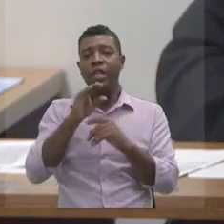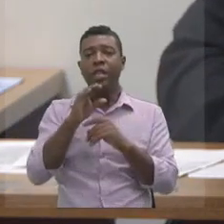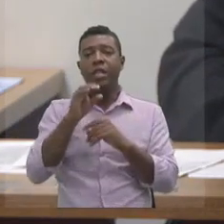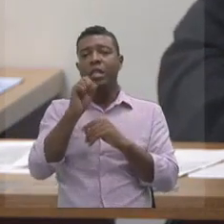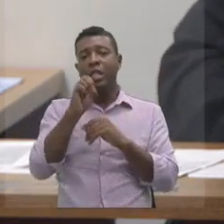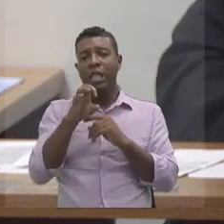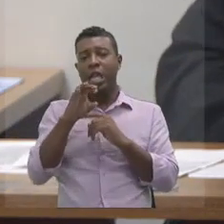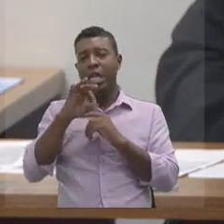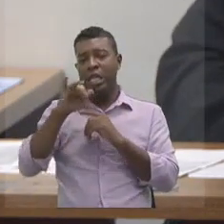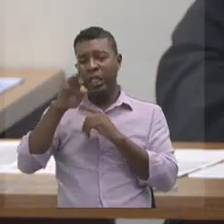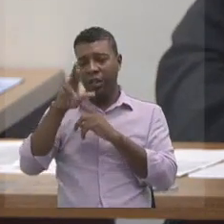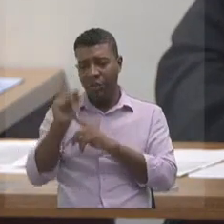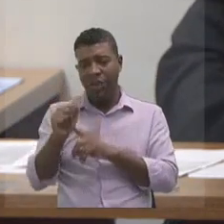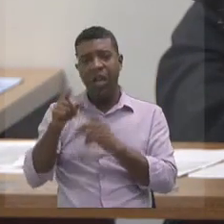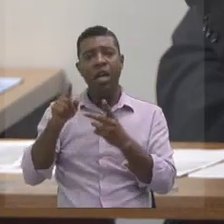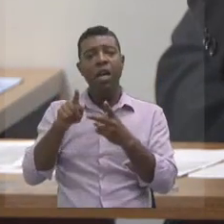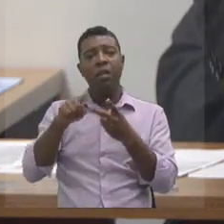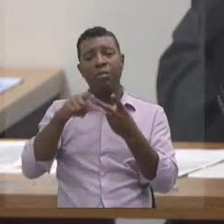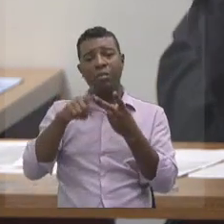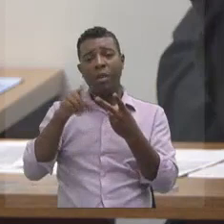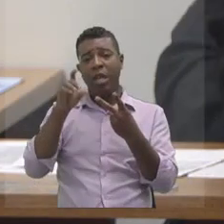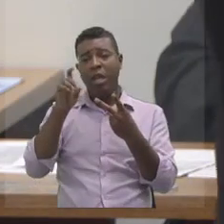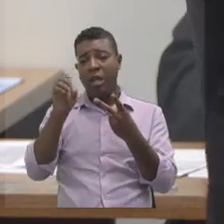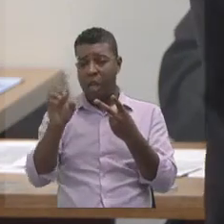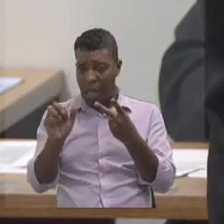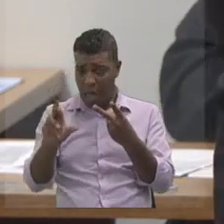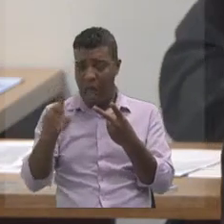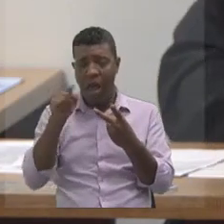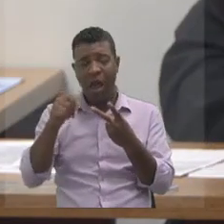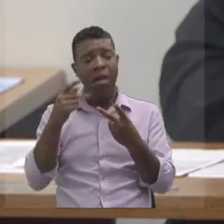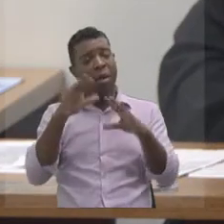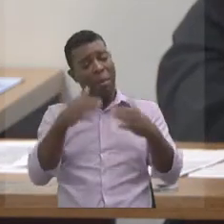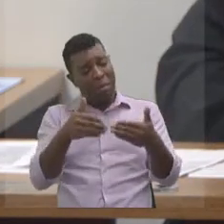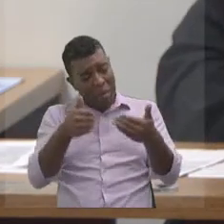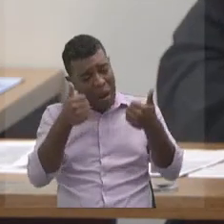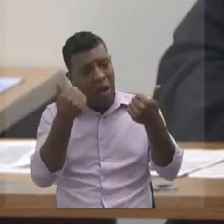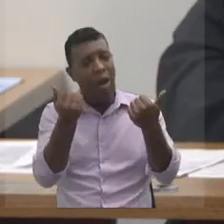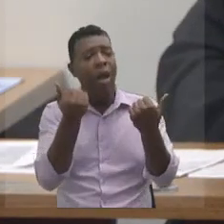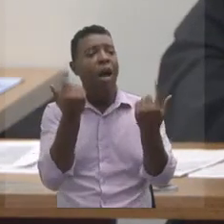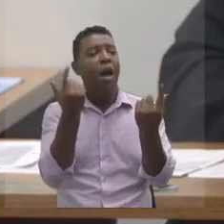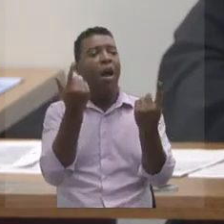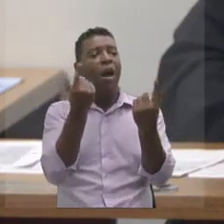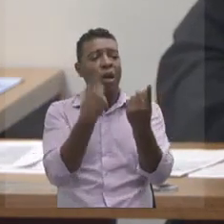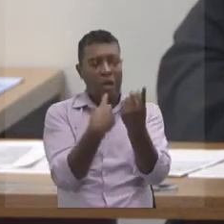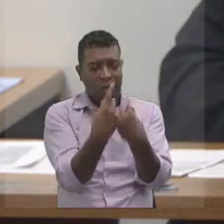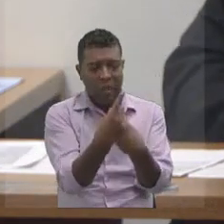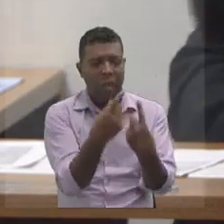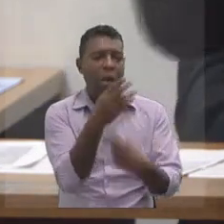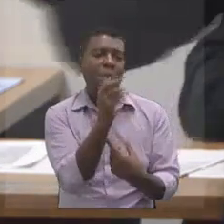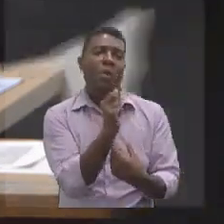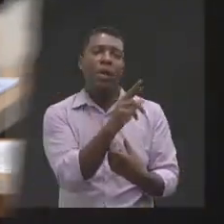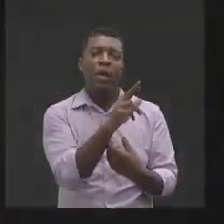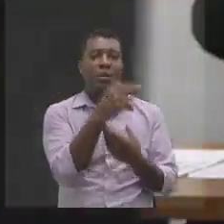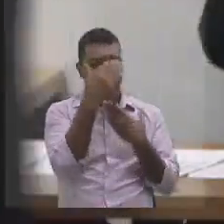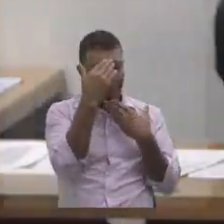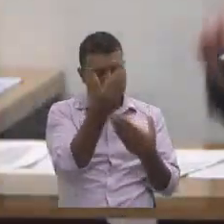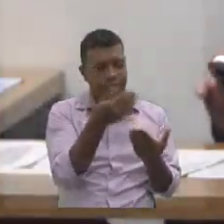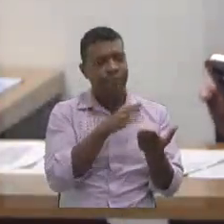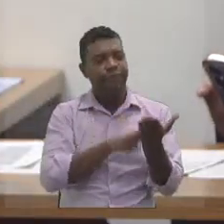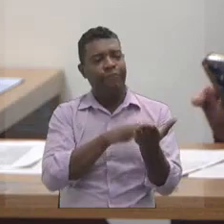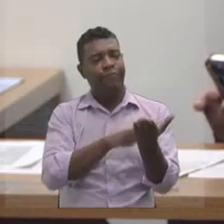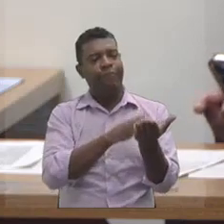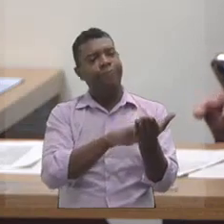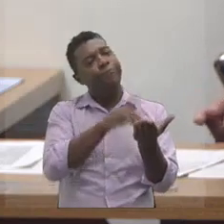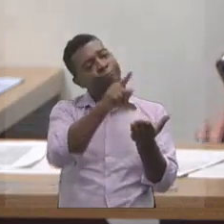desse planejamento para a melhoria e para a manutenção dessas rodovias agradeço e parabenizo o secretário